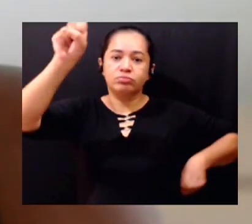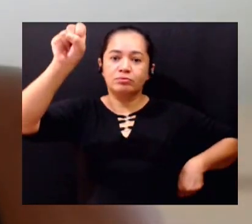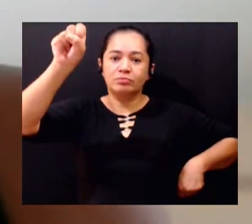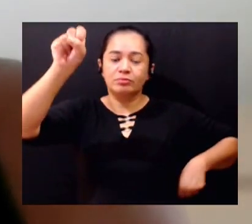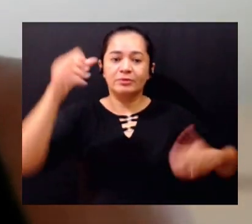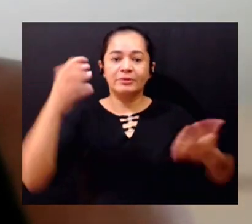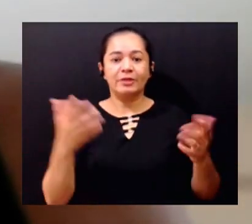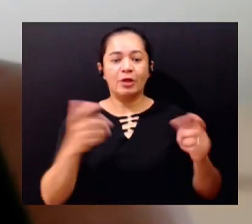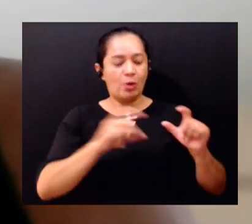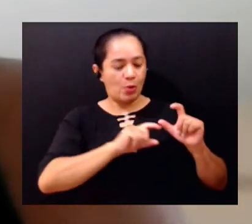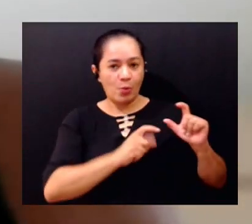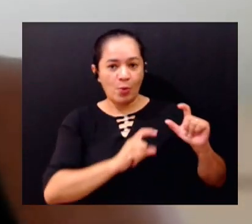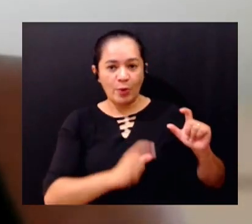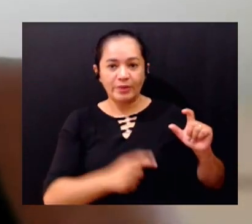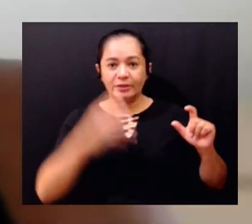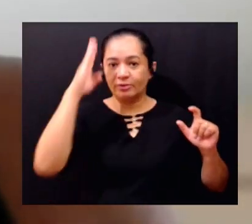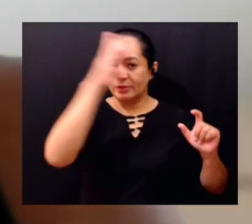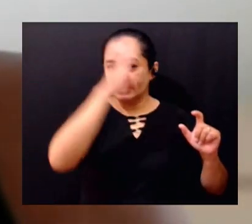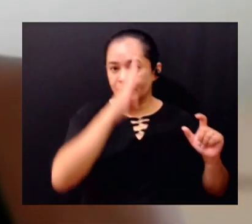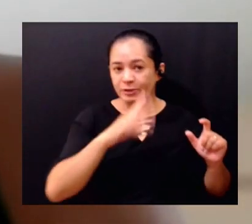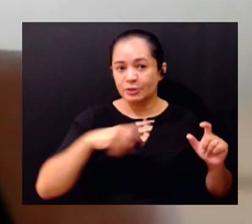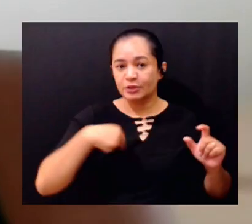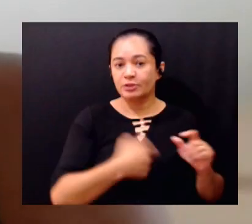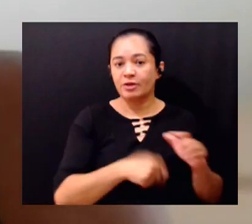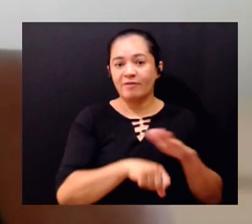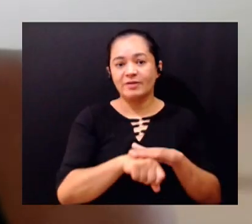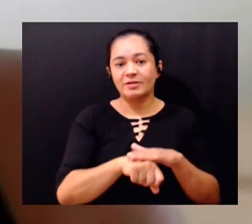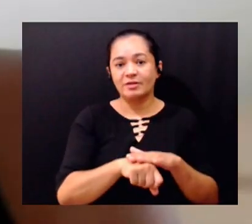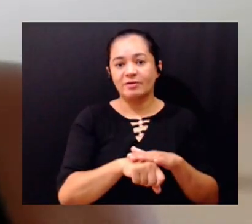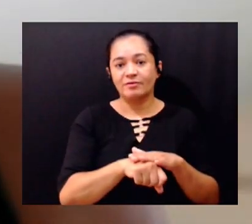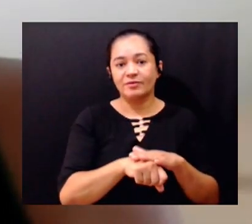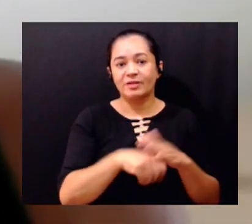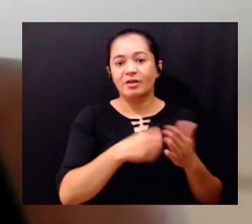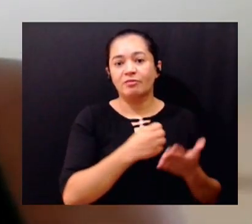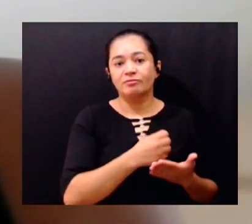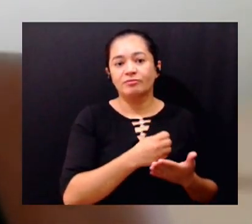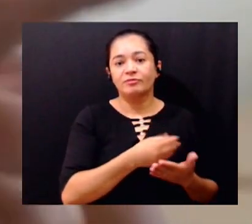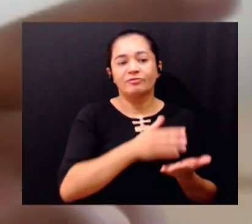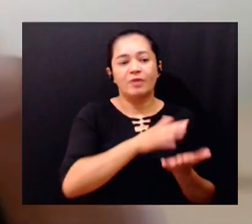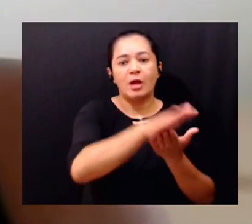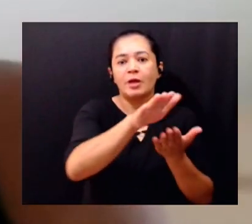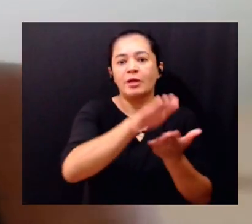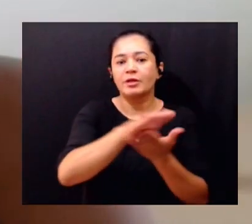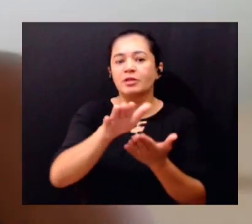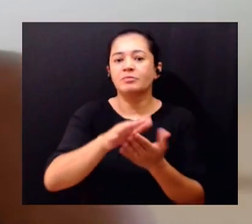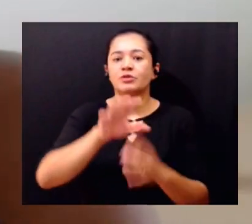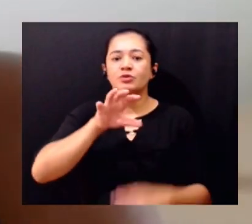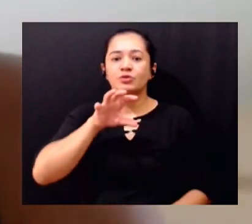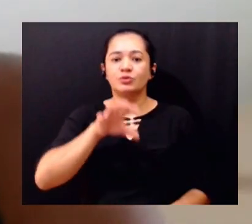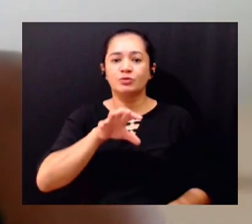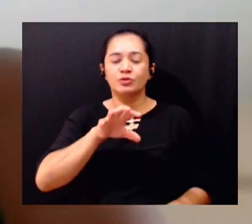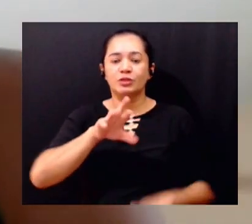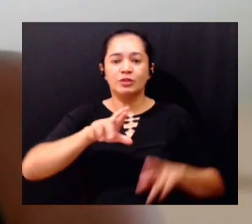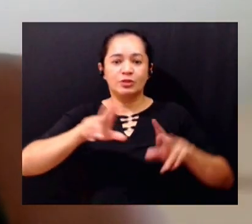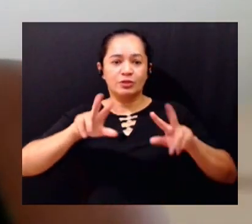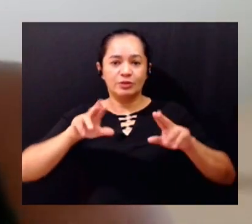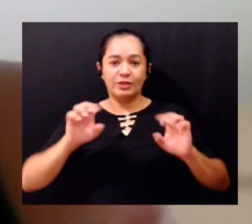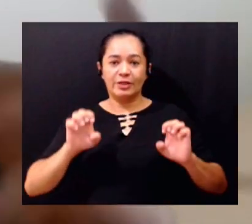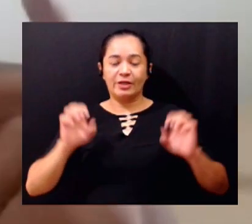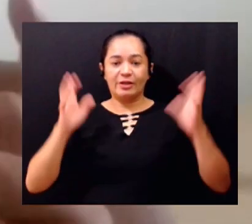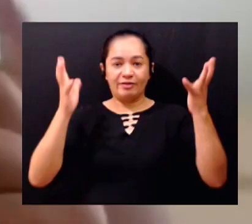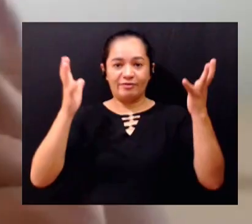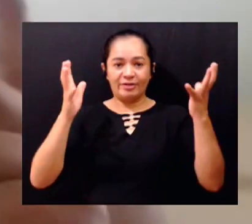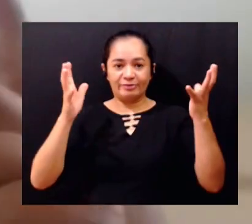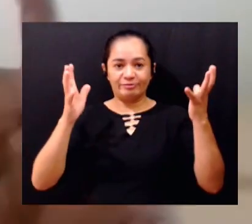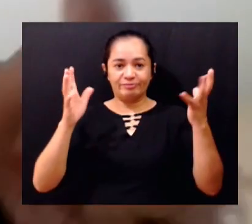gente produz acabou indo para outras formas de distribuição. E aqui eu queria falar dos eventos que o Diego disse. Então, ele